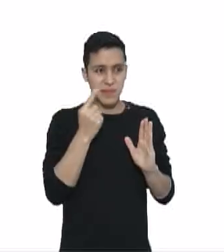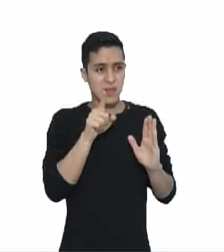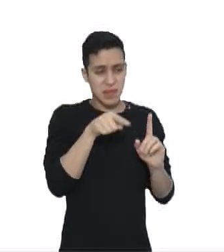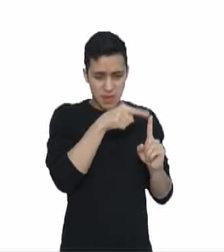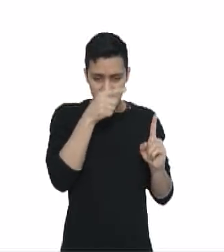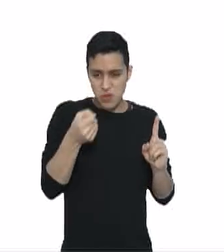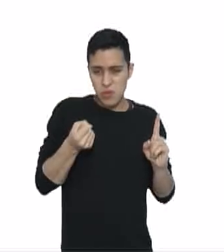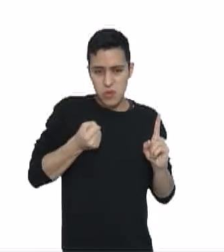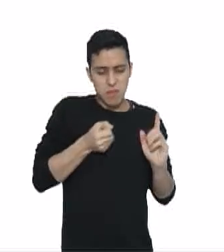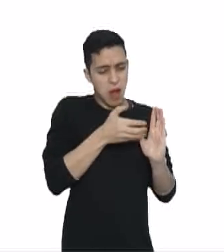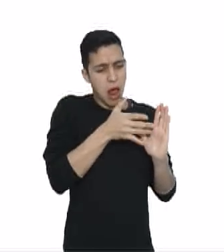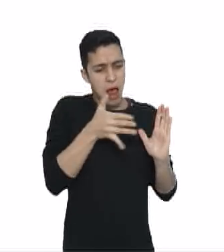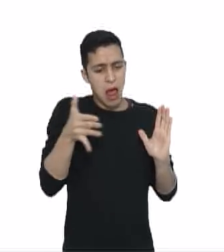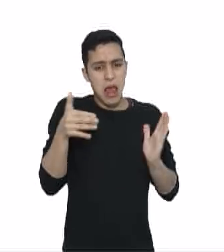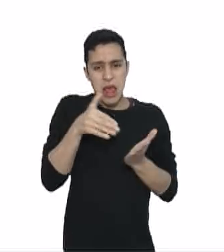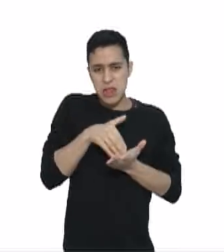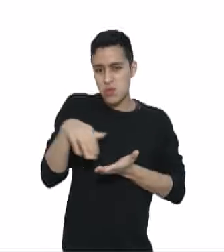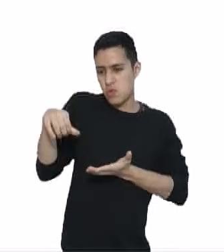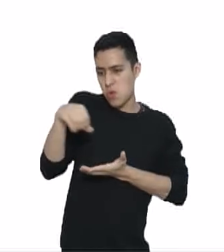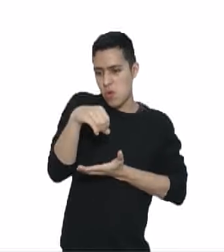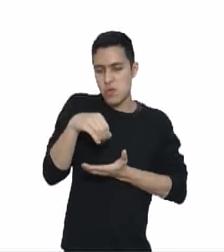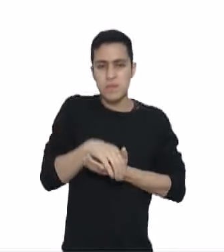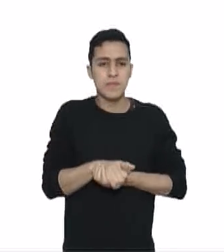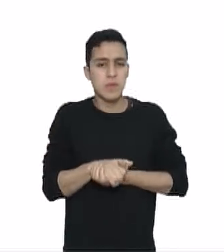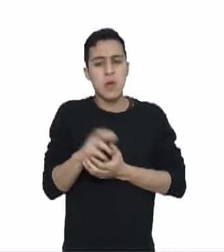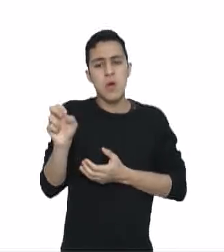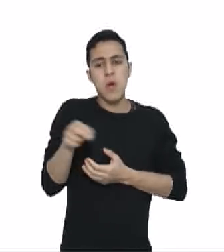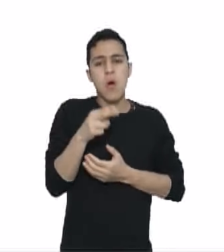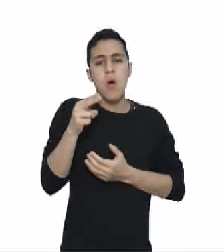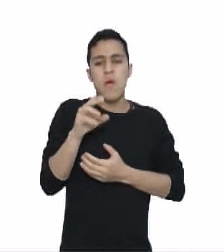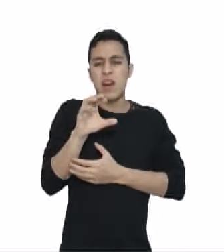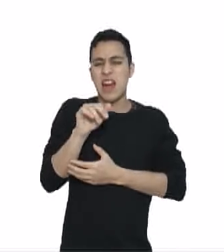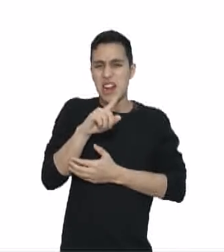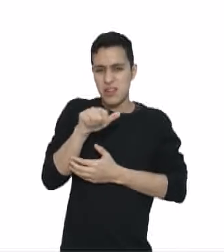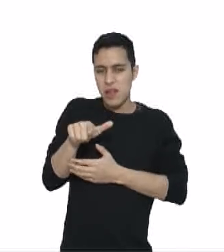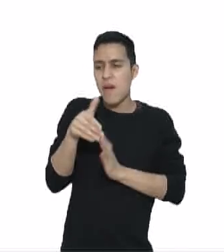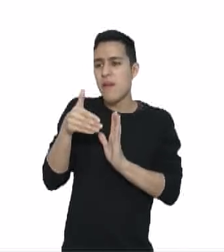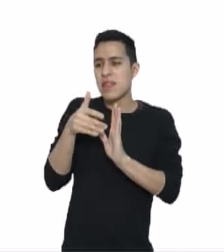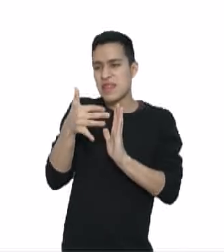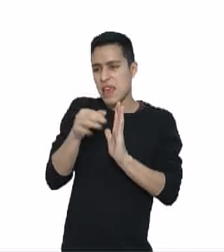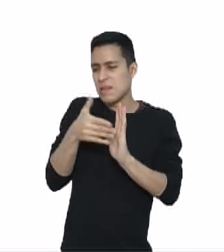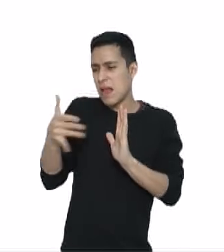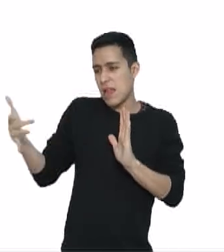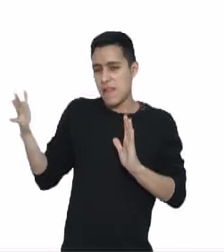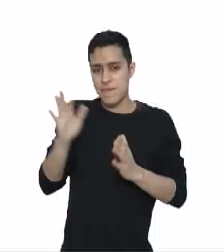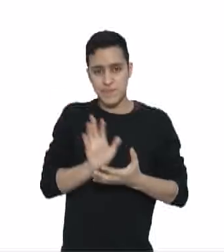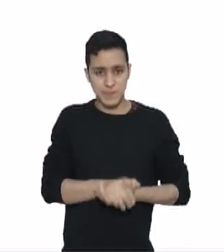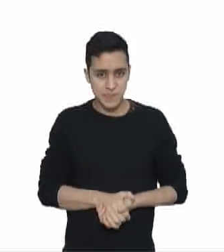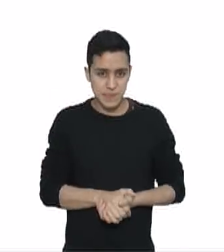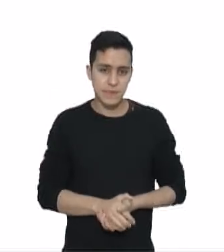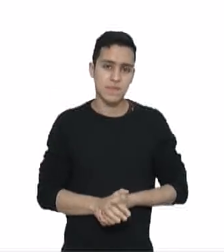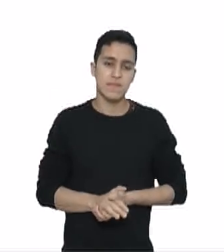numeral ordinal até o nono, ou cardinal do 10º em diante.